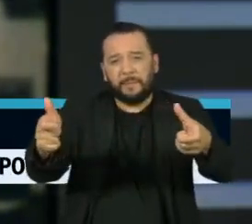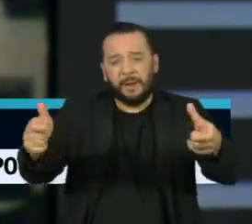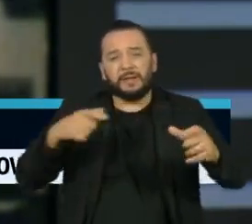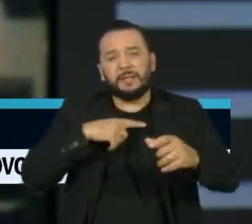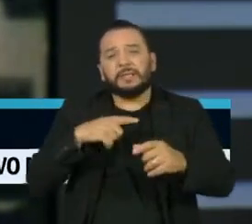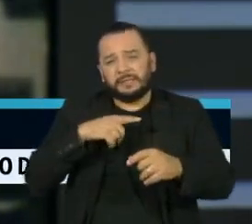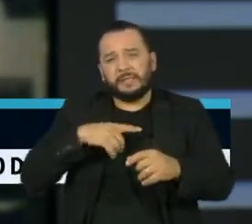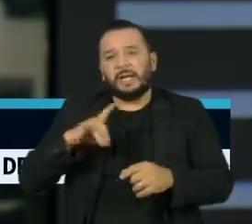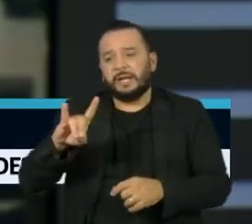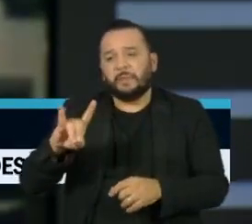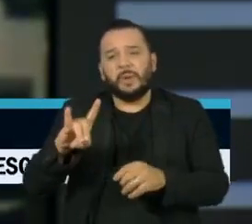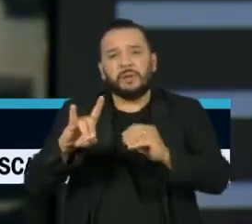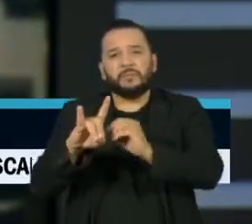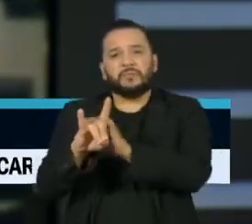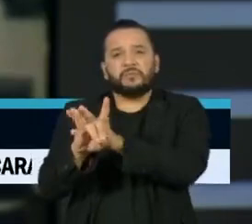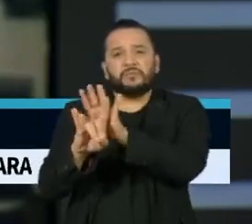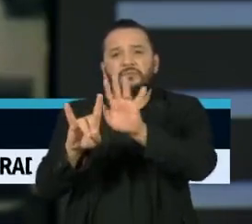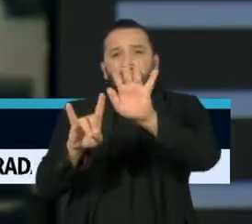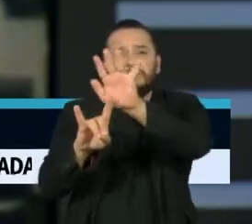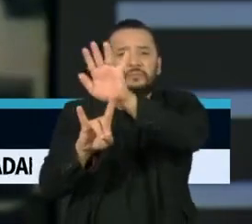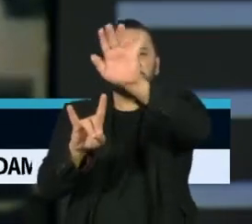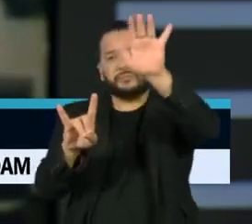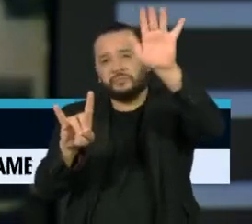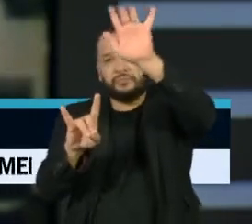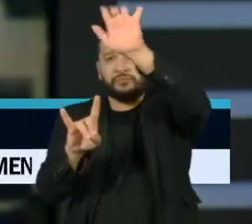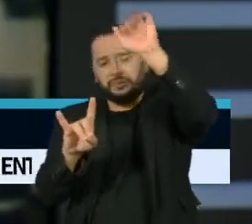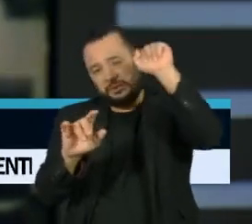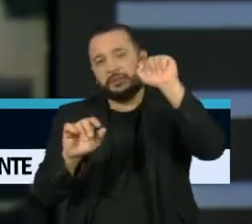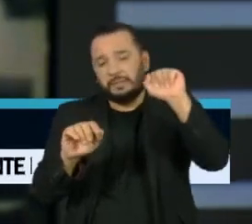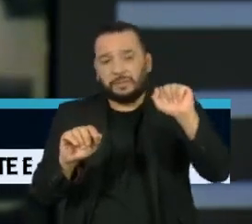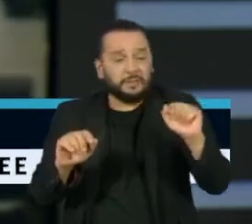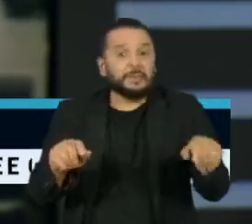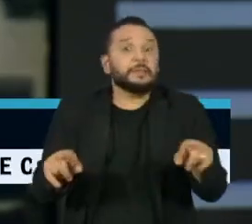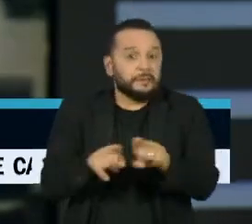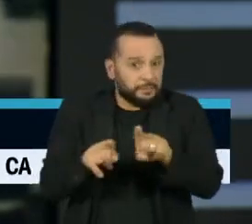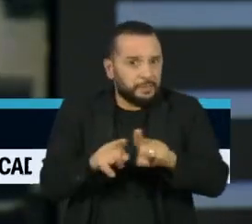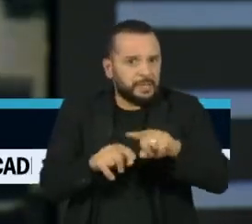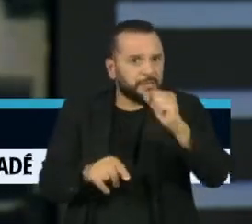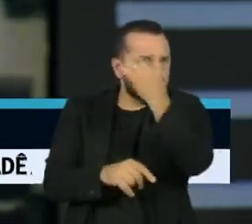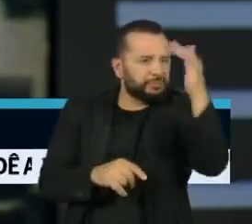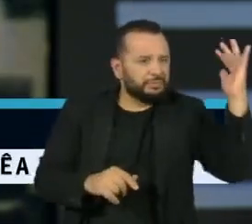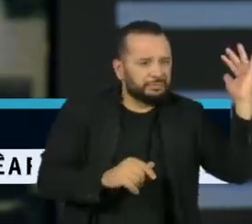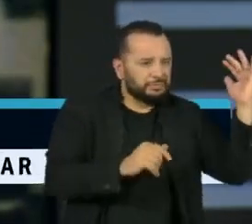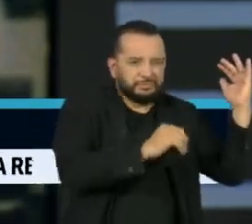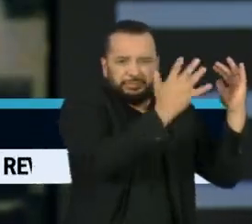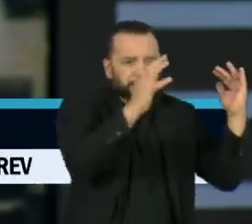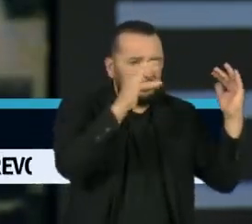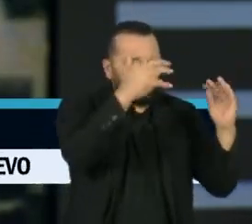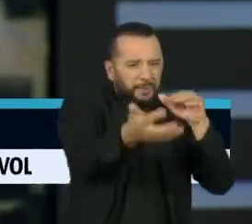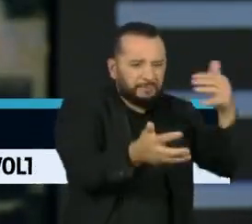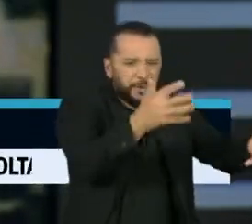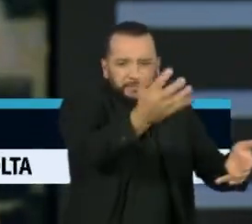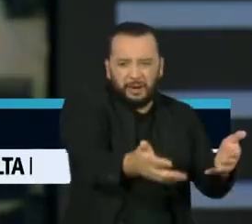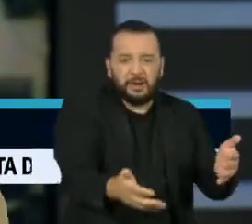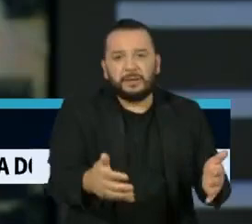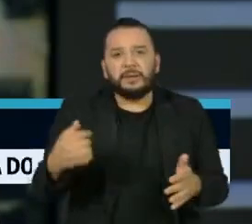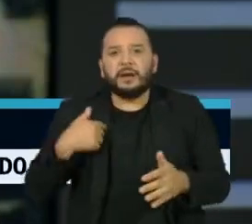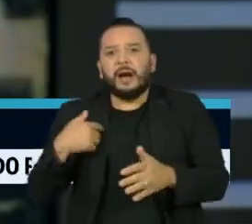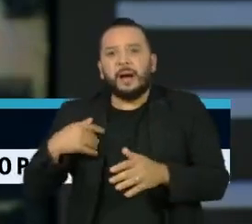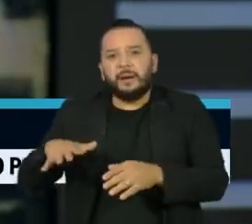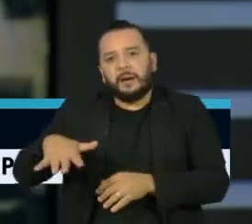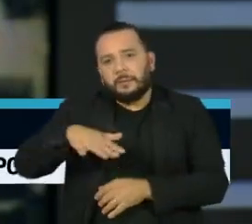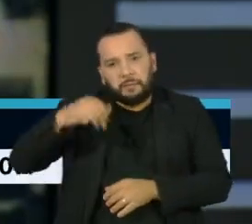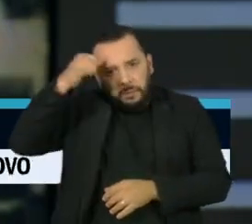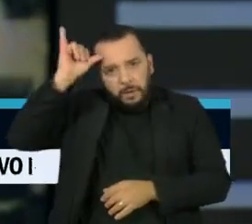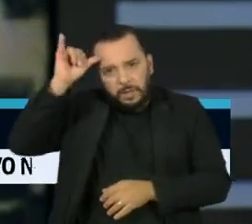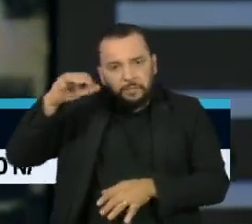associação entre desmatamento e oferta de carne isso tem que acabar isso passa também pelo